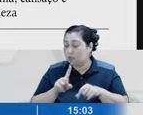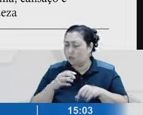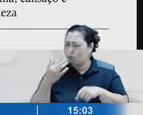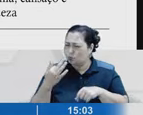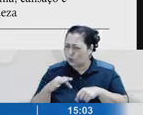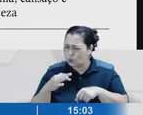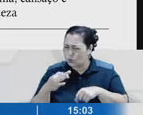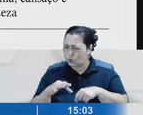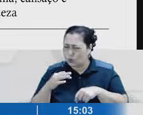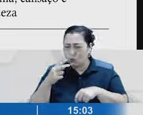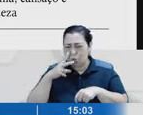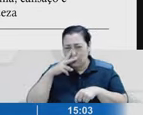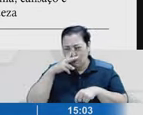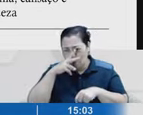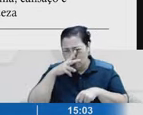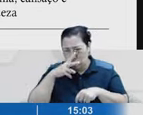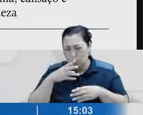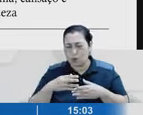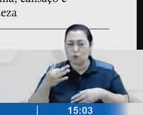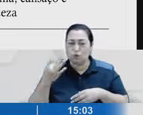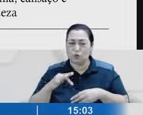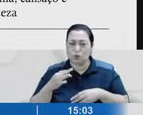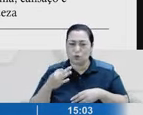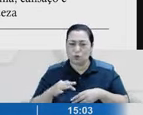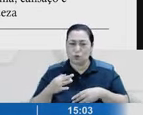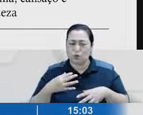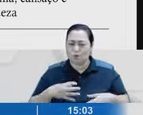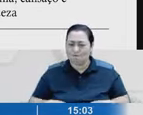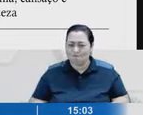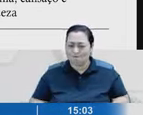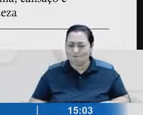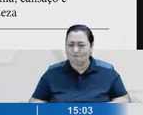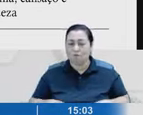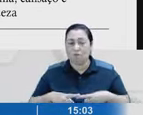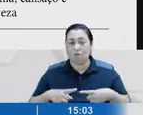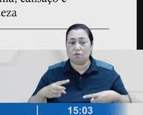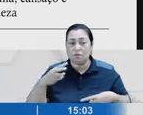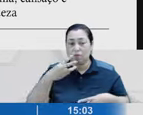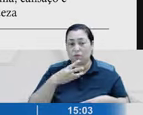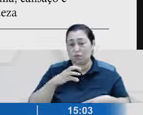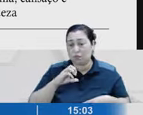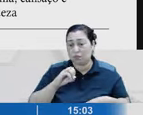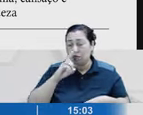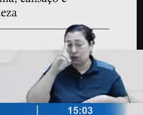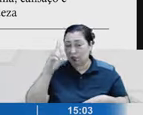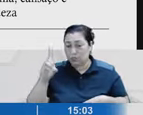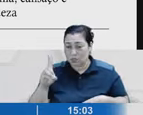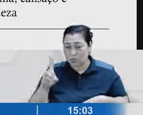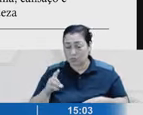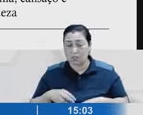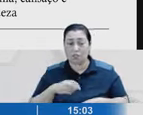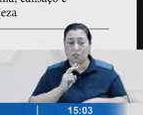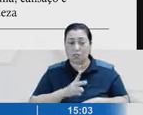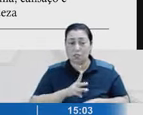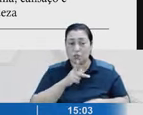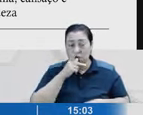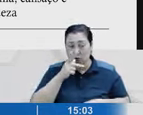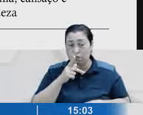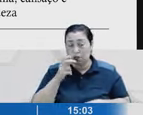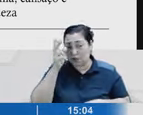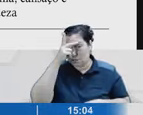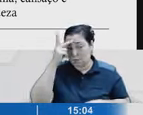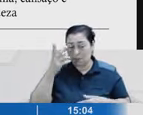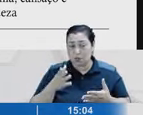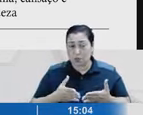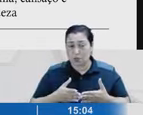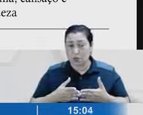Não, é uma dor persistente, né? Uma dor que se mantém aí por mais de 30 dias. Porque eu sempre costumo dizer ao paciente que o